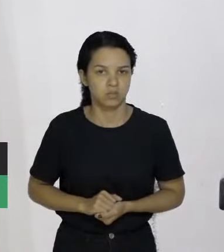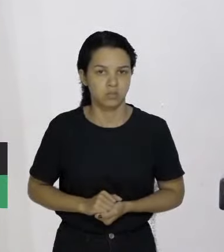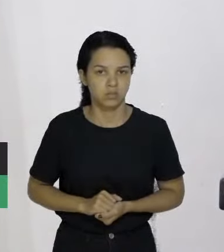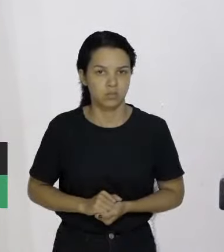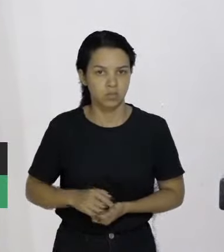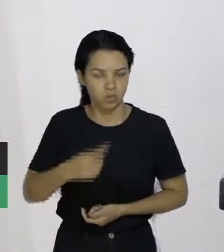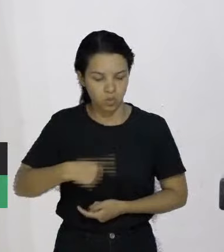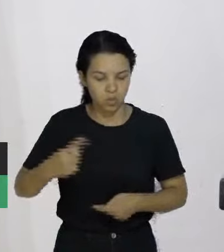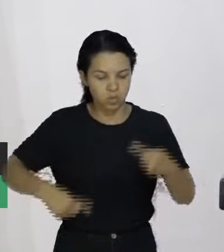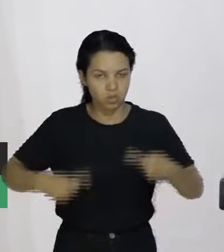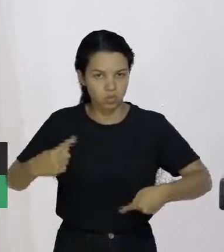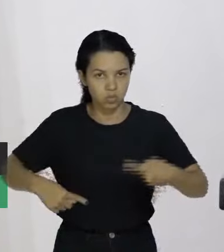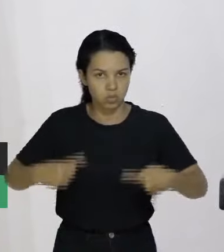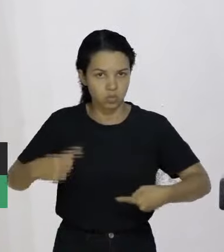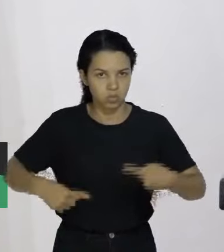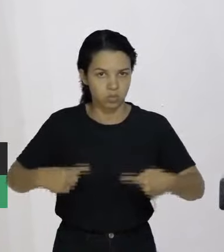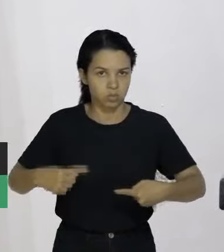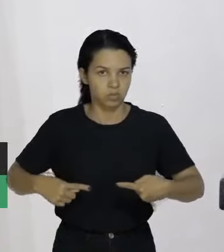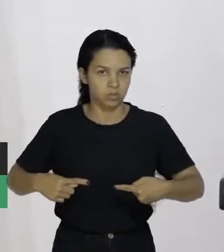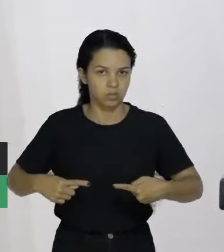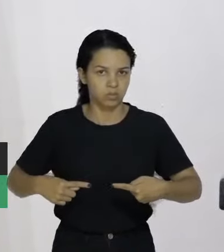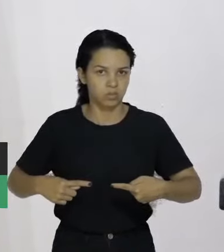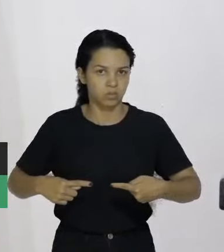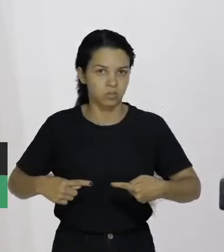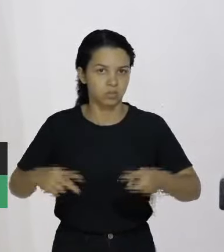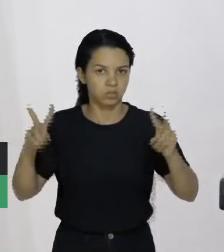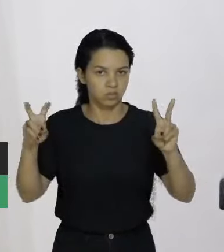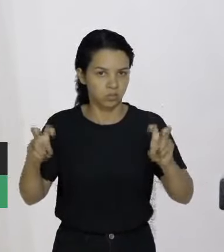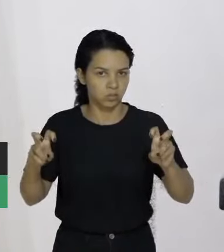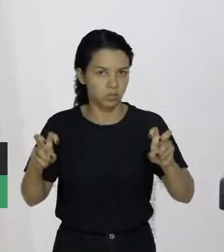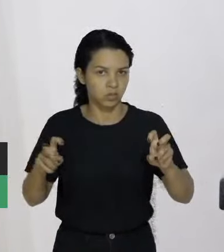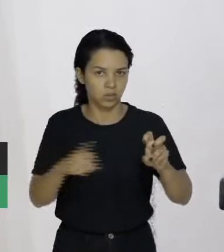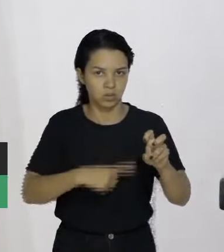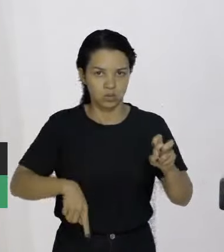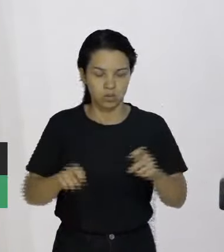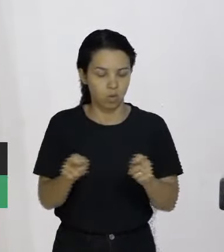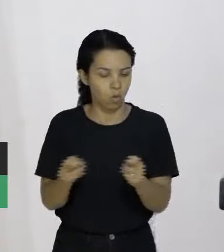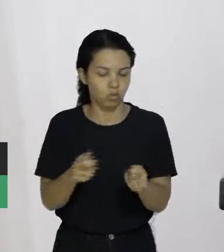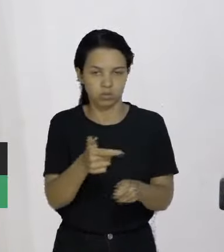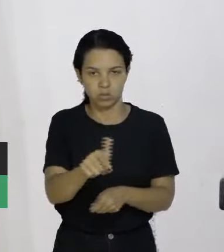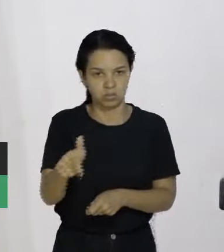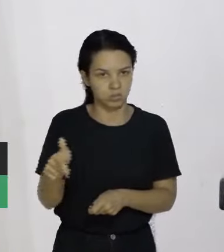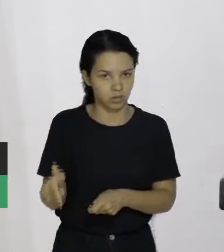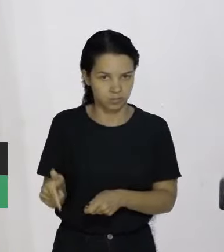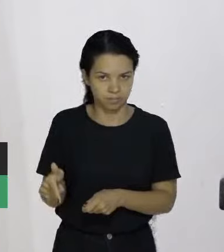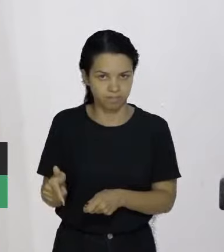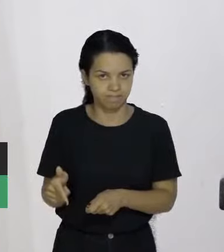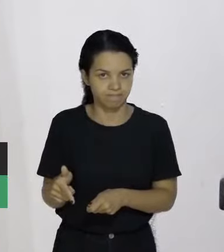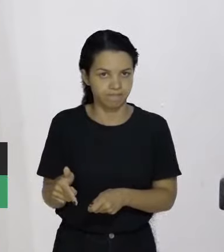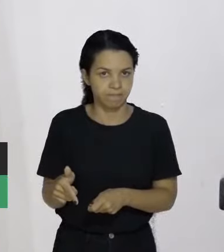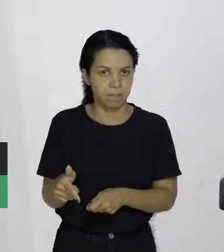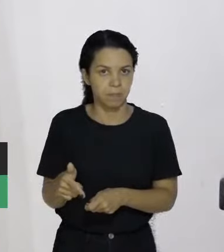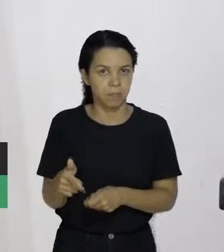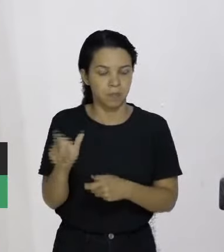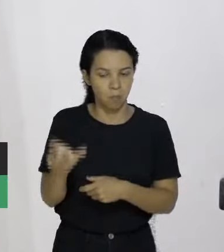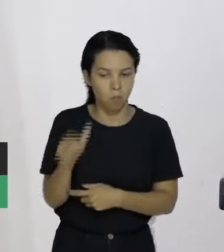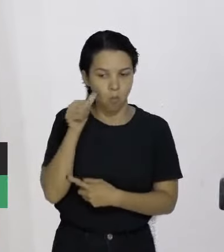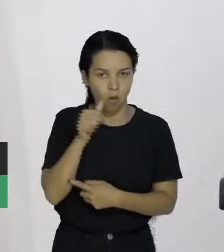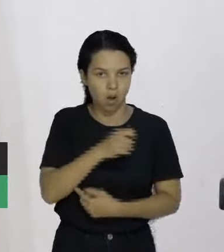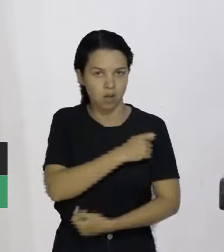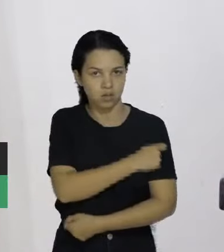tratando de algo que Fuja do controle de alguma aluna de